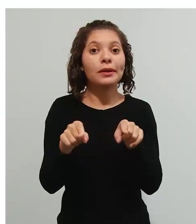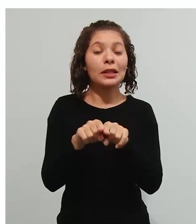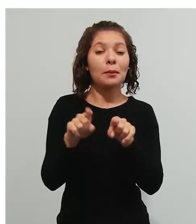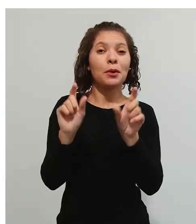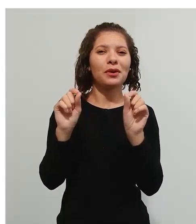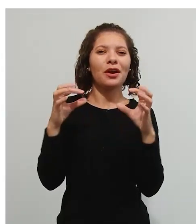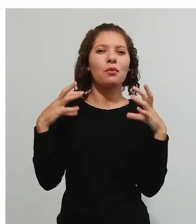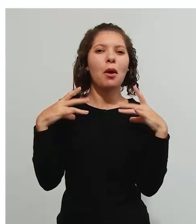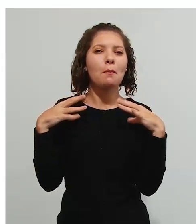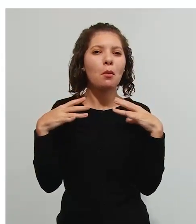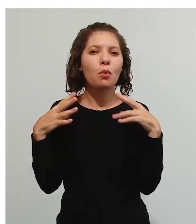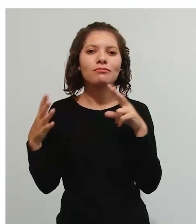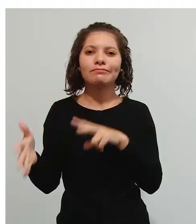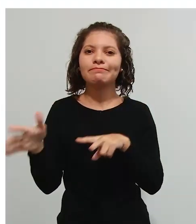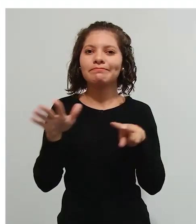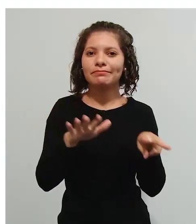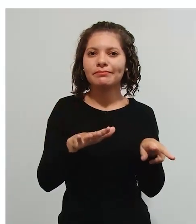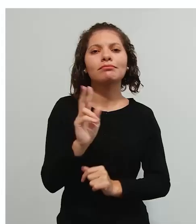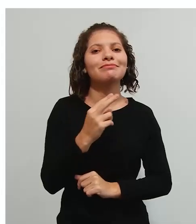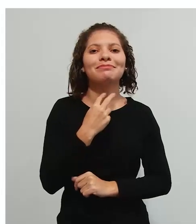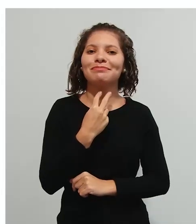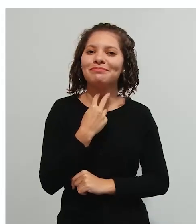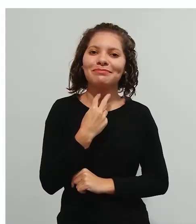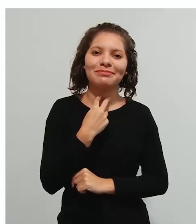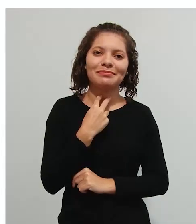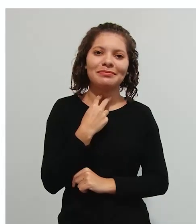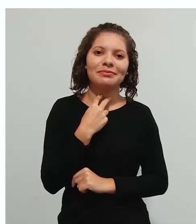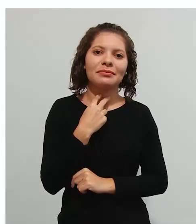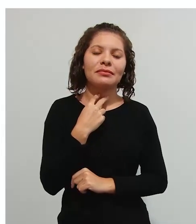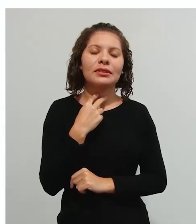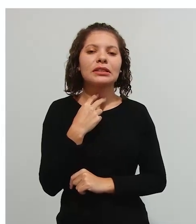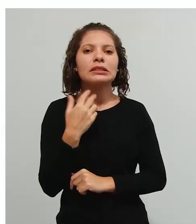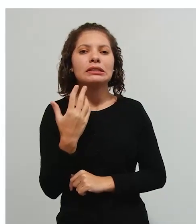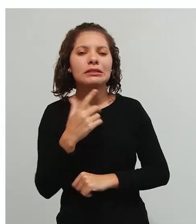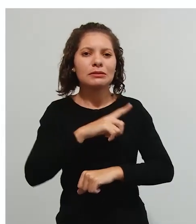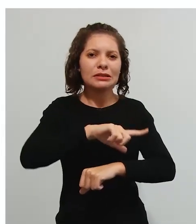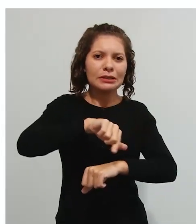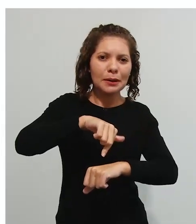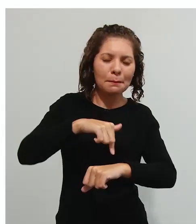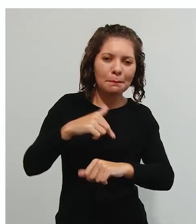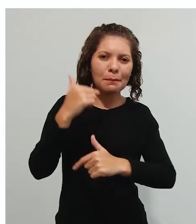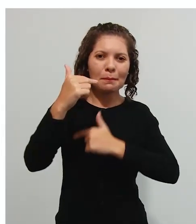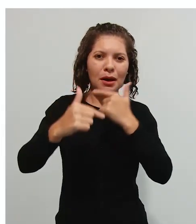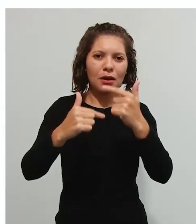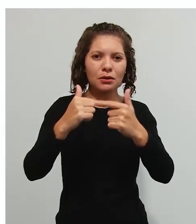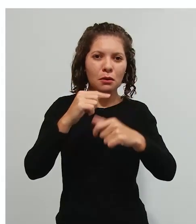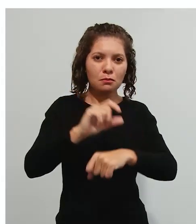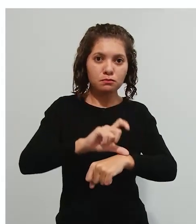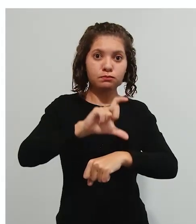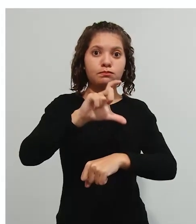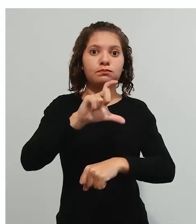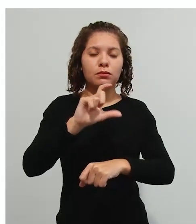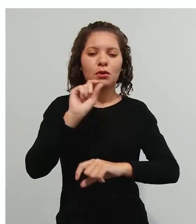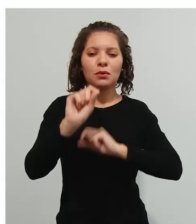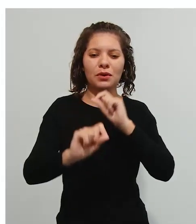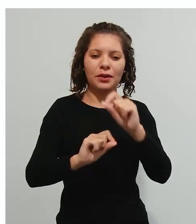e também traz a proteção do salário na forma da lei, constituindo crime a sua retenção